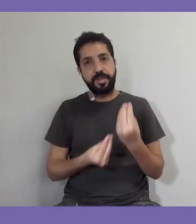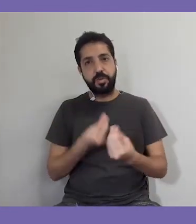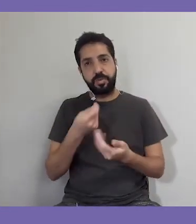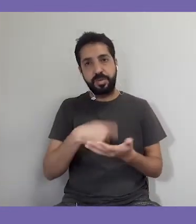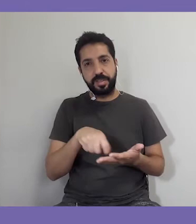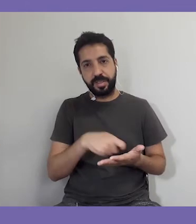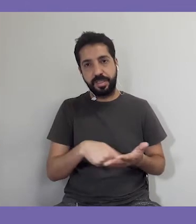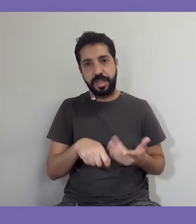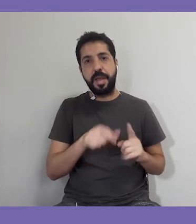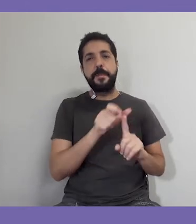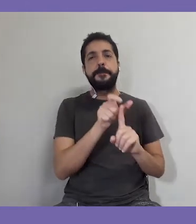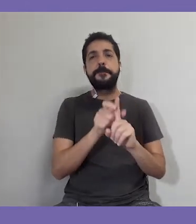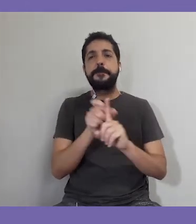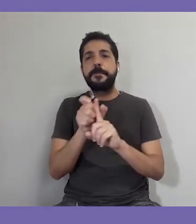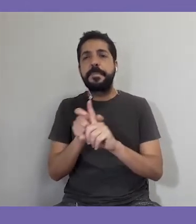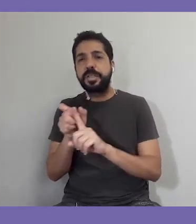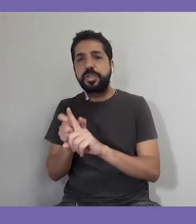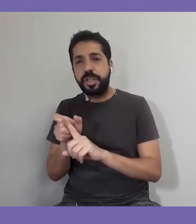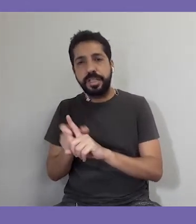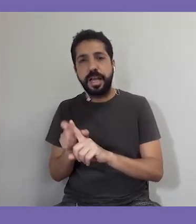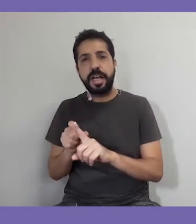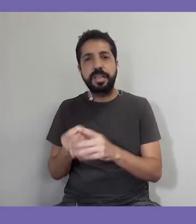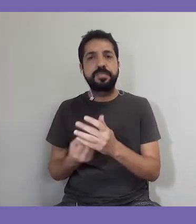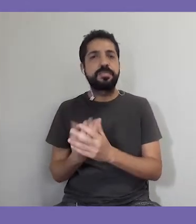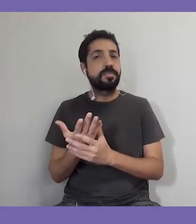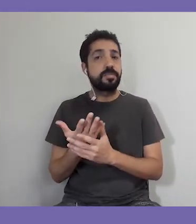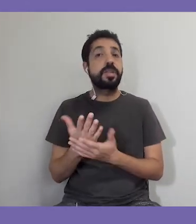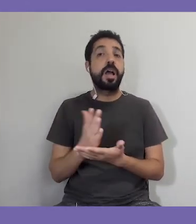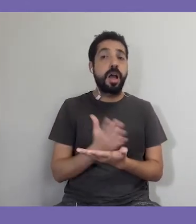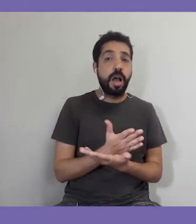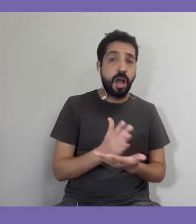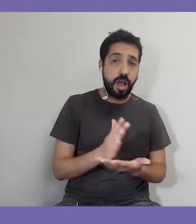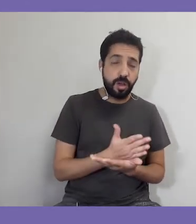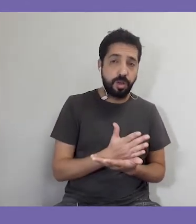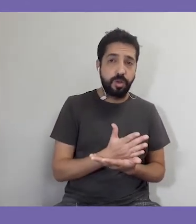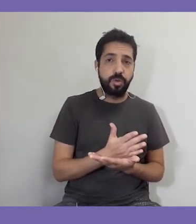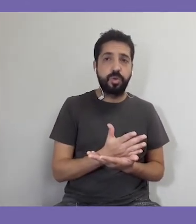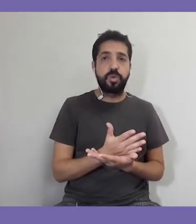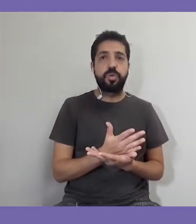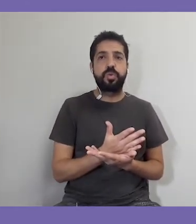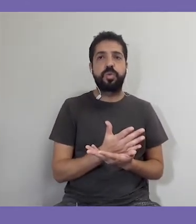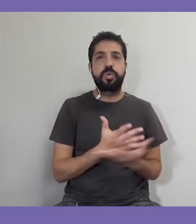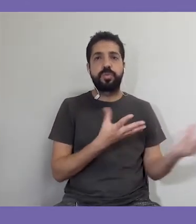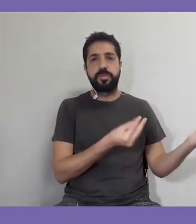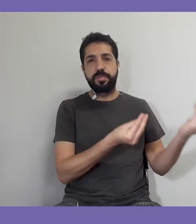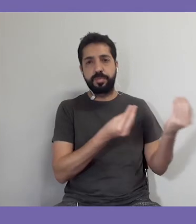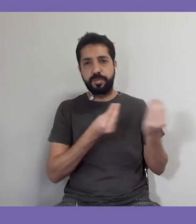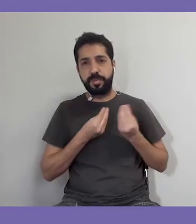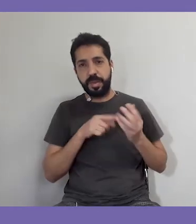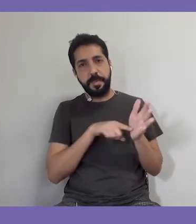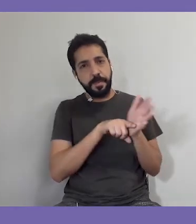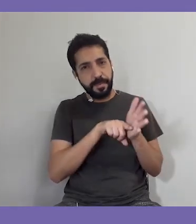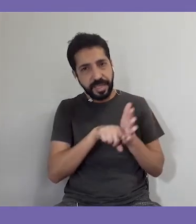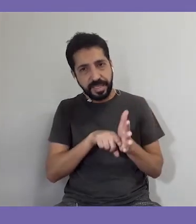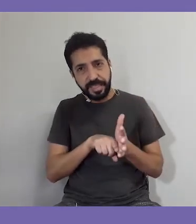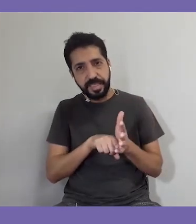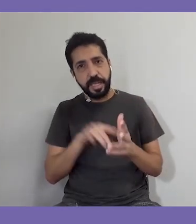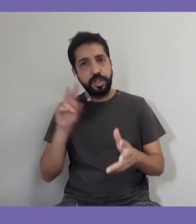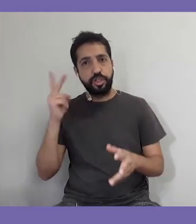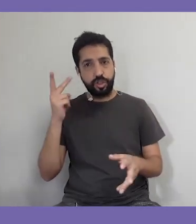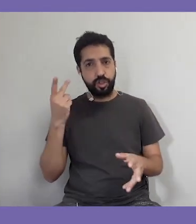pensando nesses personagens, como eu disse, alguns relatos que eu